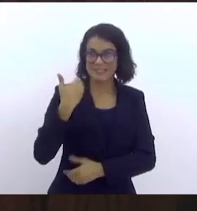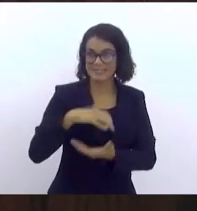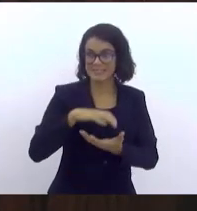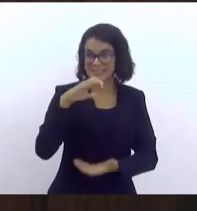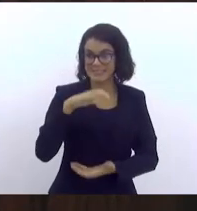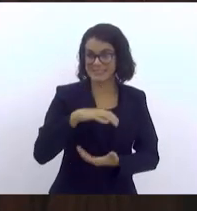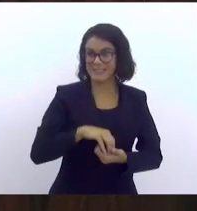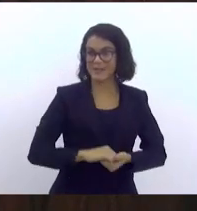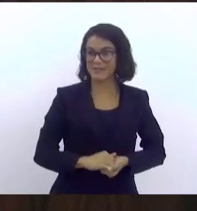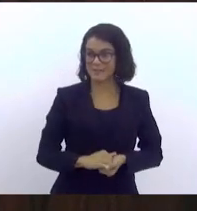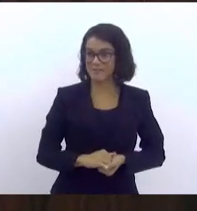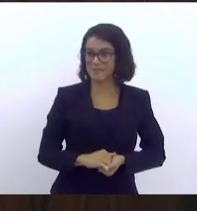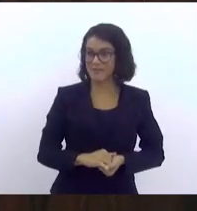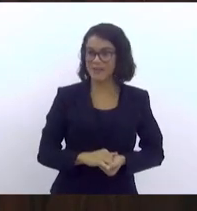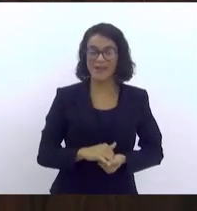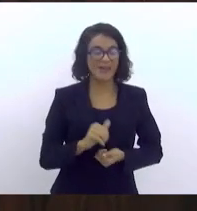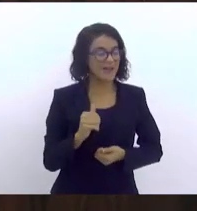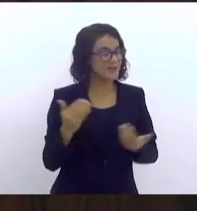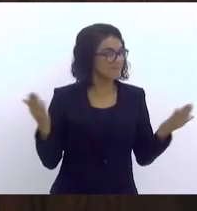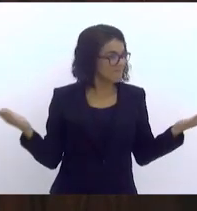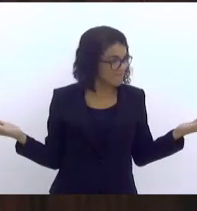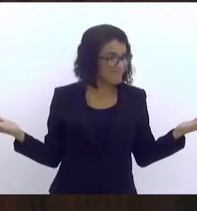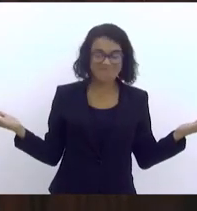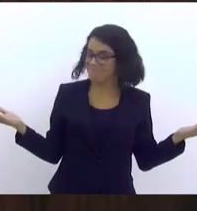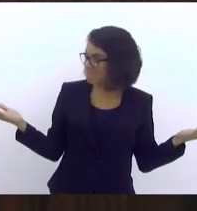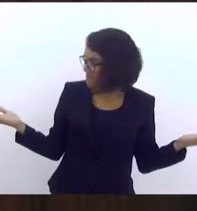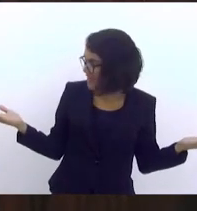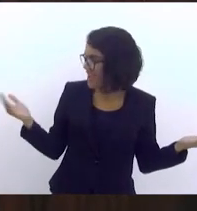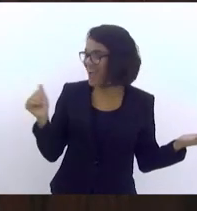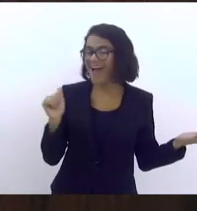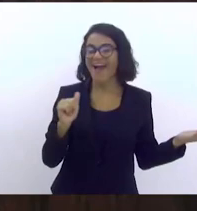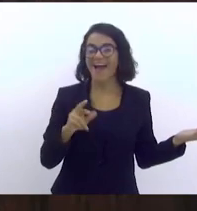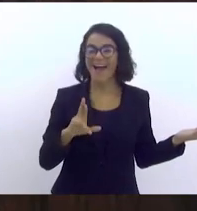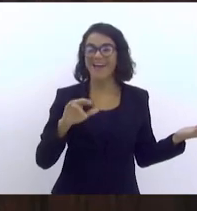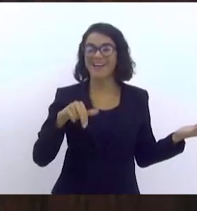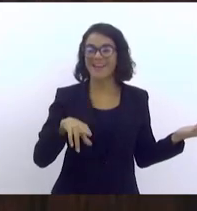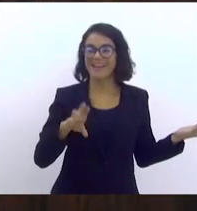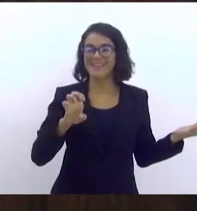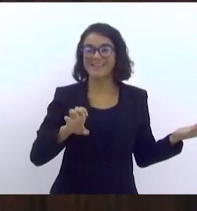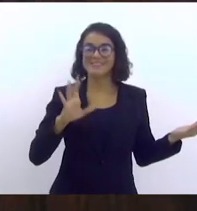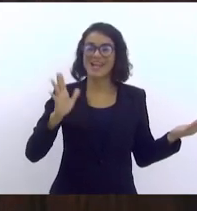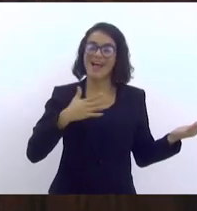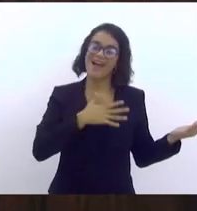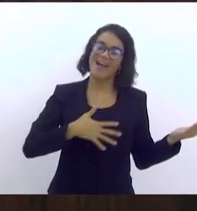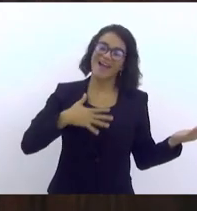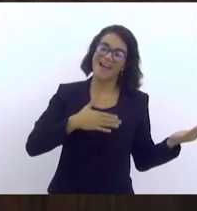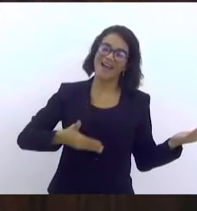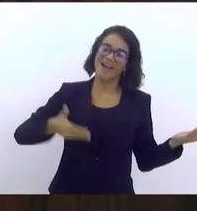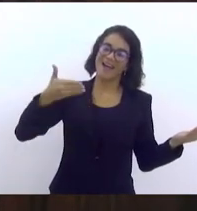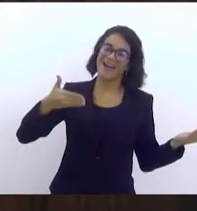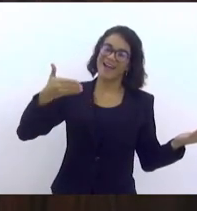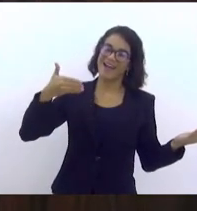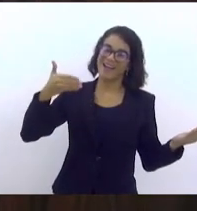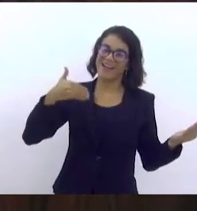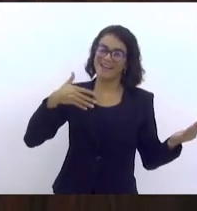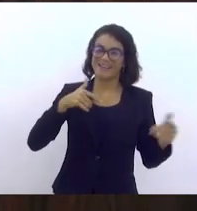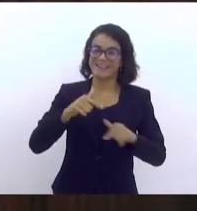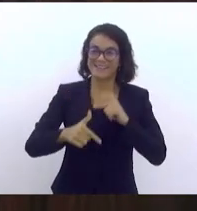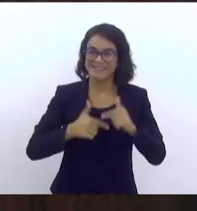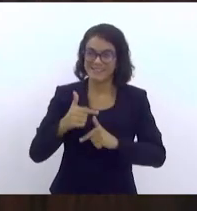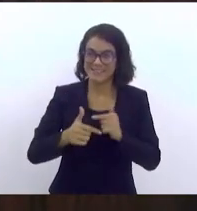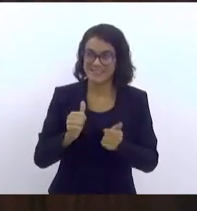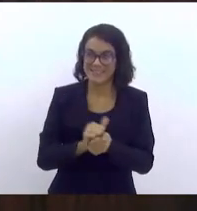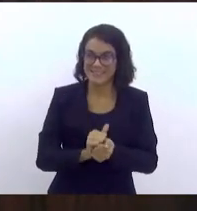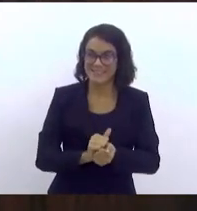mesmo Antônio não são Antônio como minha amiga Ariane que eu tive o prazer de trabalhar com ela em Volta Redonda